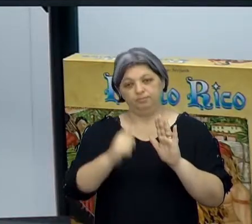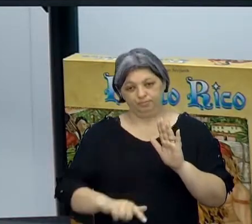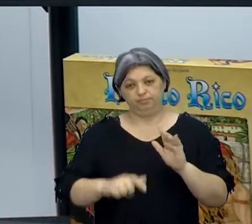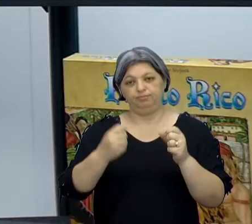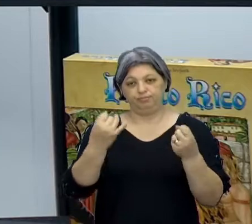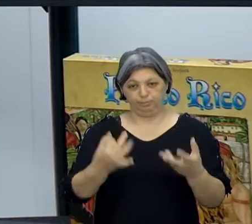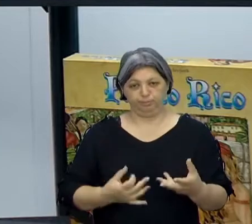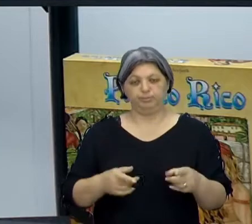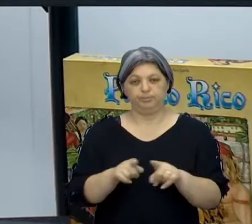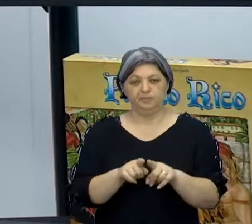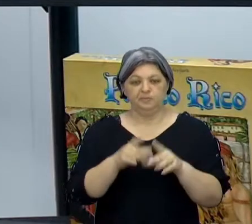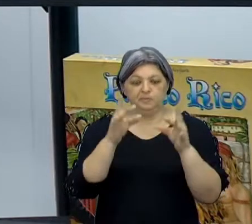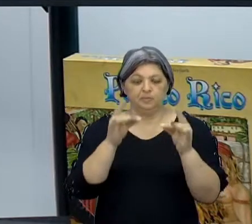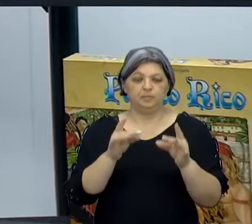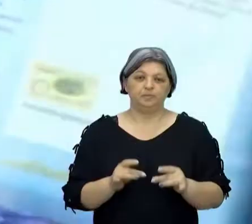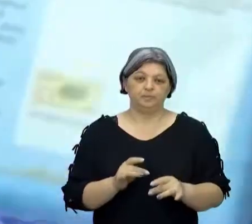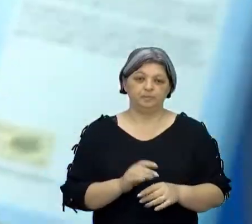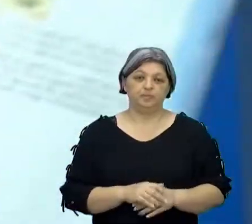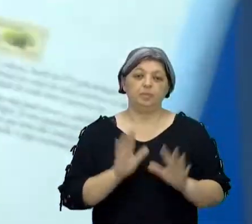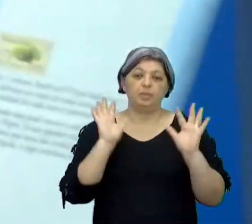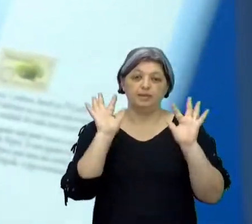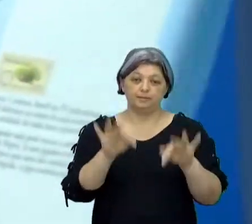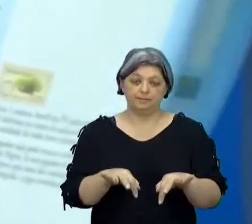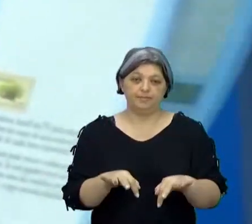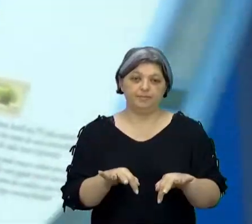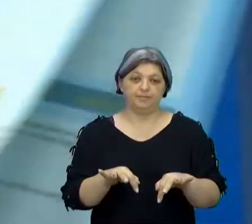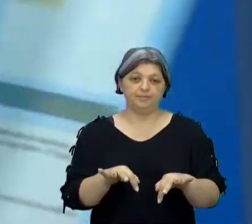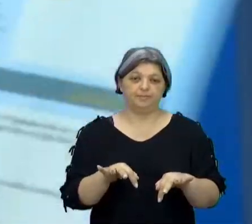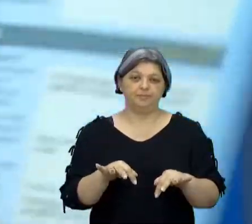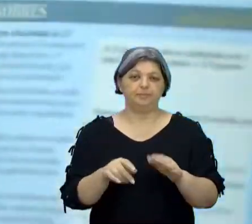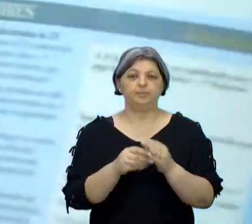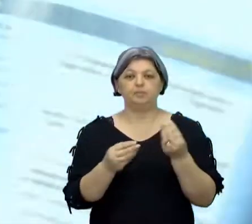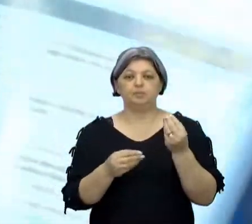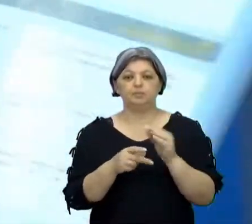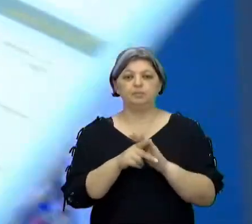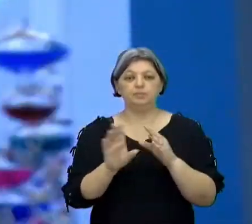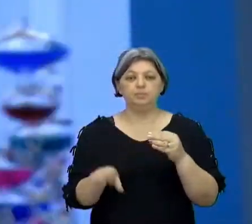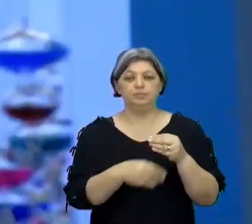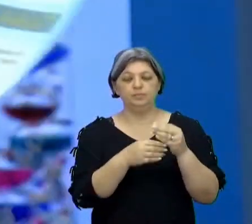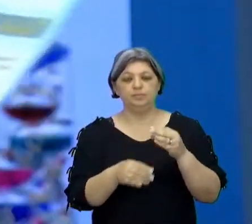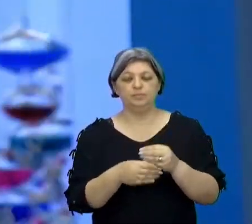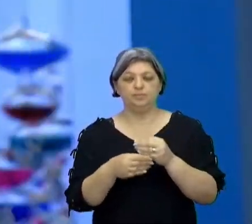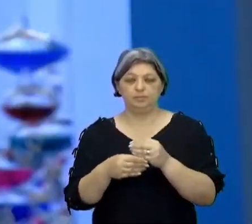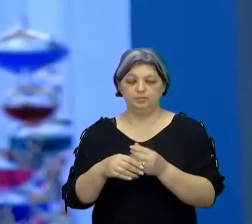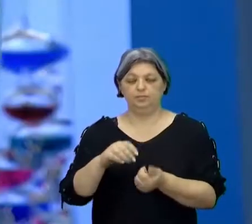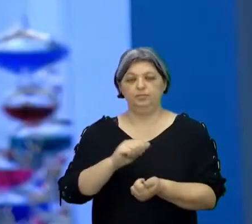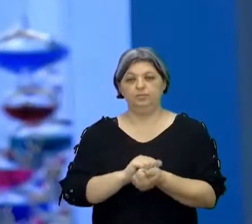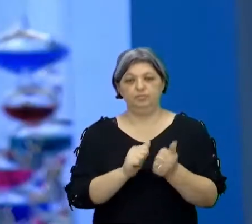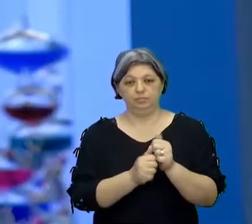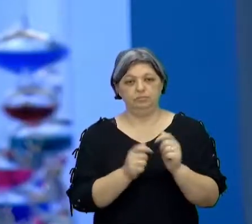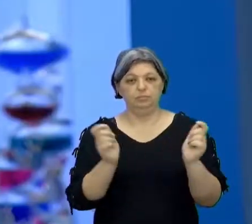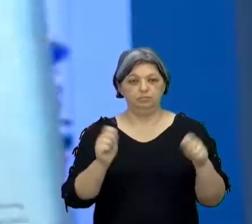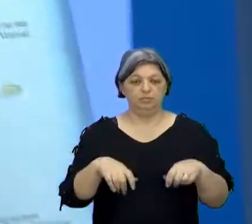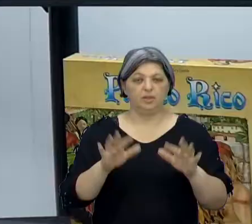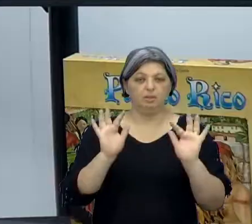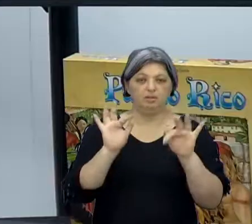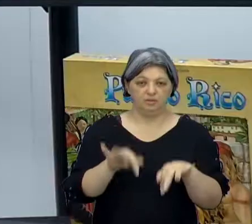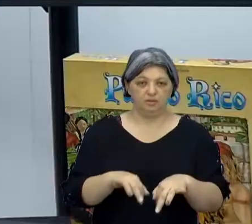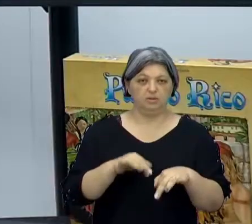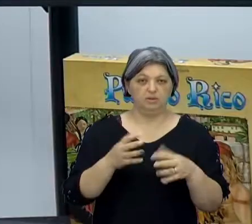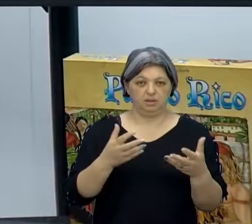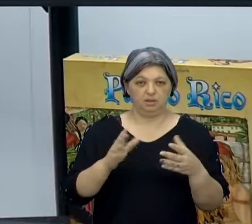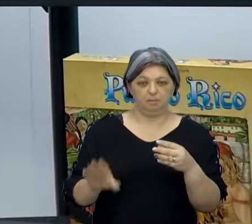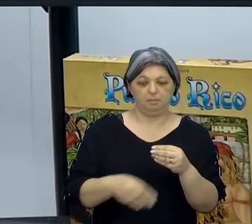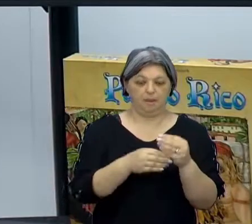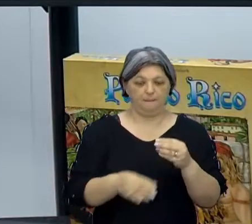isso. E aqui terminou e aqui ele explica as expansões que eu comentei. Que quando a gente termina o jogo, mas a gente quer colocar alguma coisa a mais, a